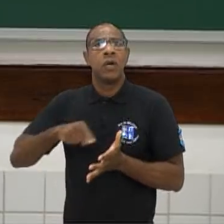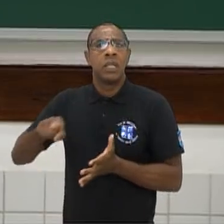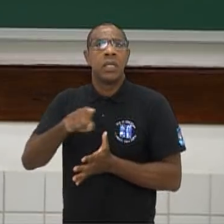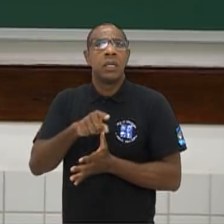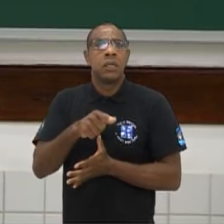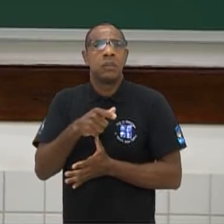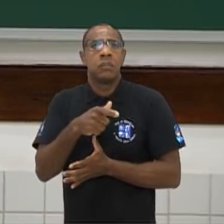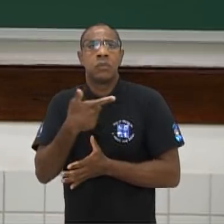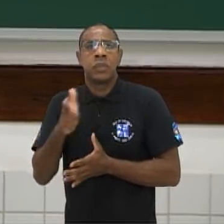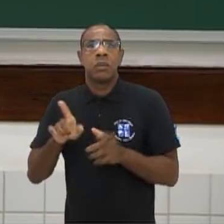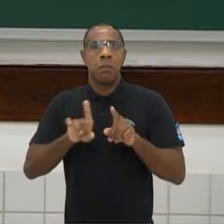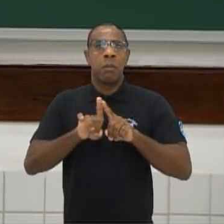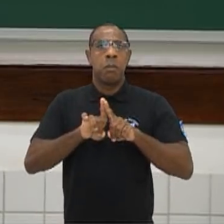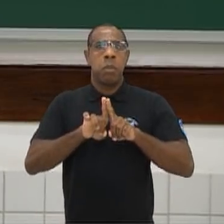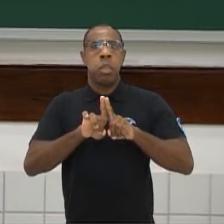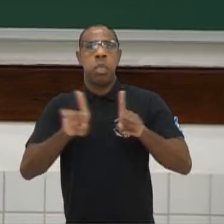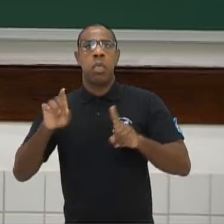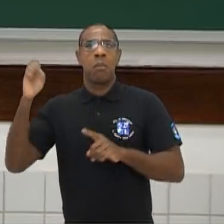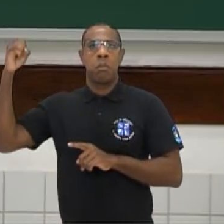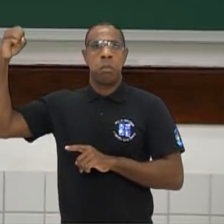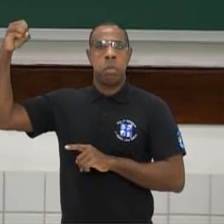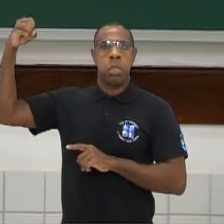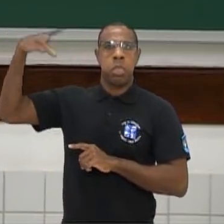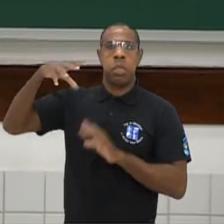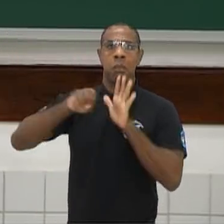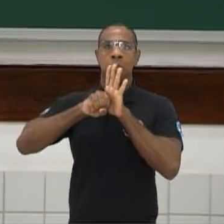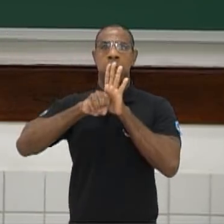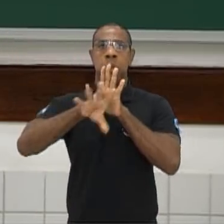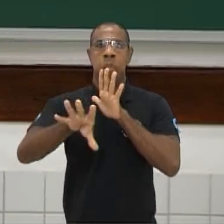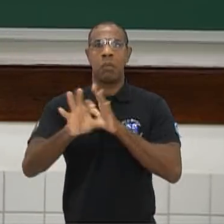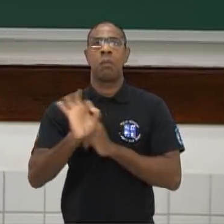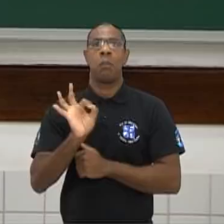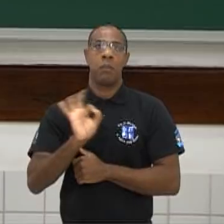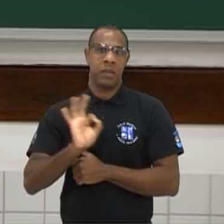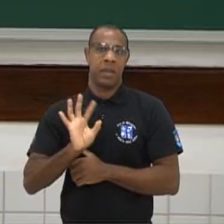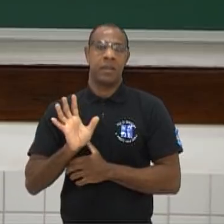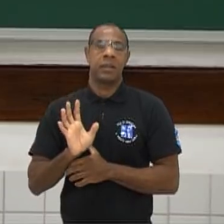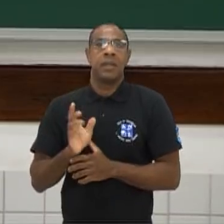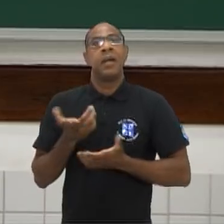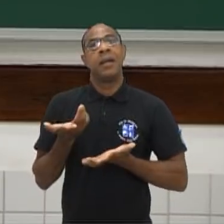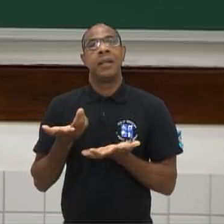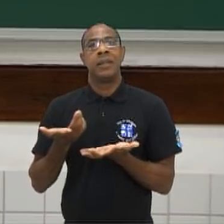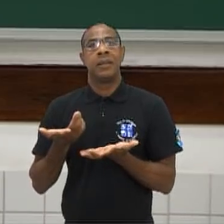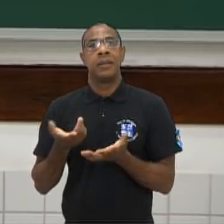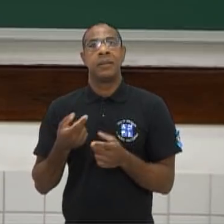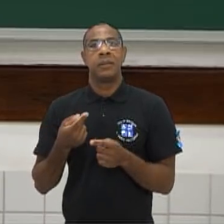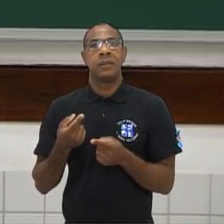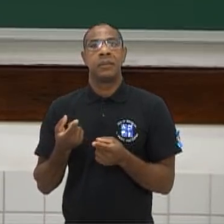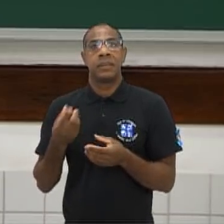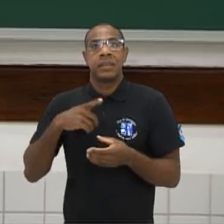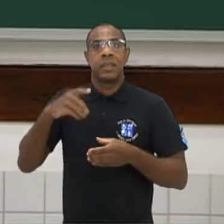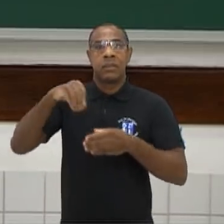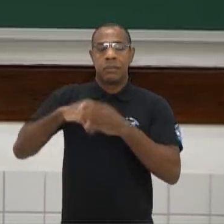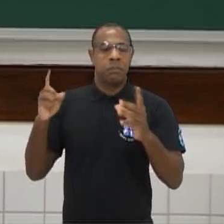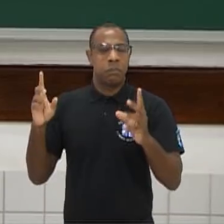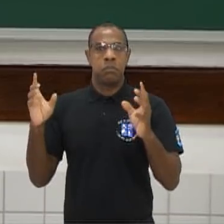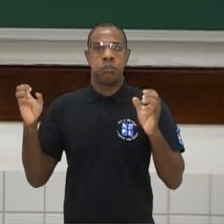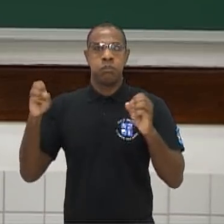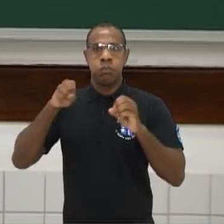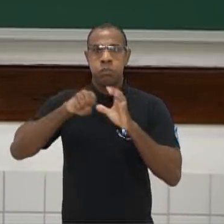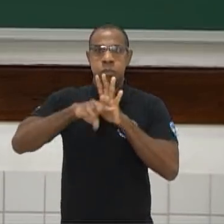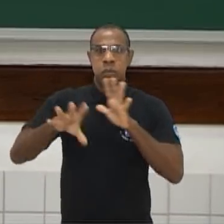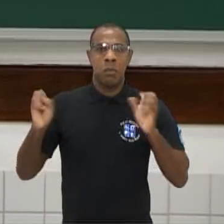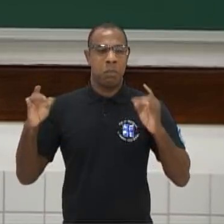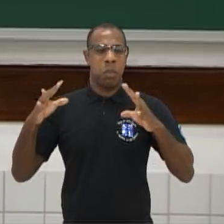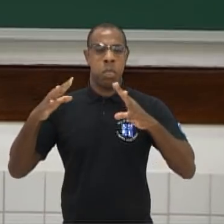ter o prolongamento dos raios que estarão se cruzando. Na verdade, é o prolongamento dos raios e não os raios em si que estarão se cruzando. Mas isso vai ficar um pouco